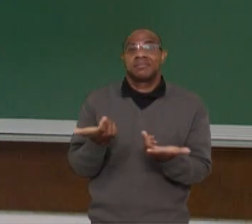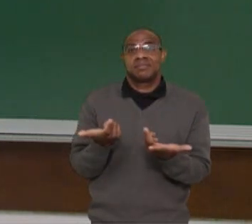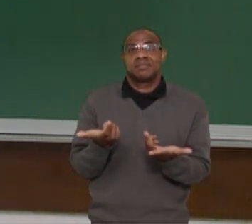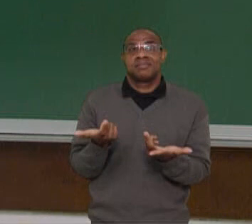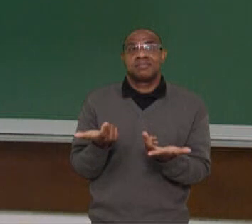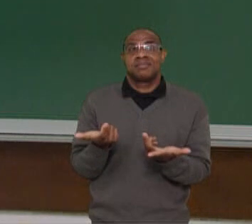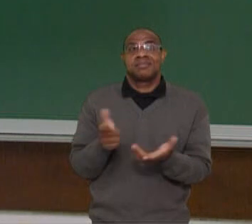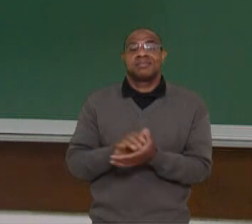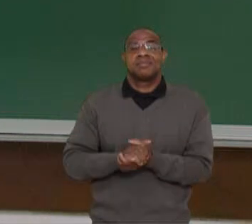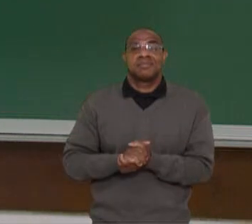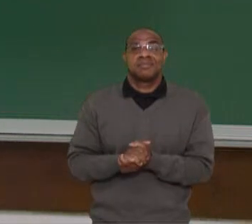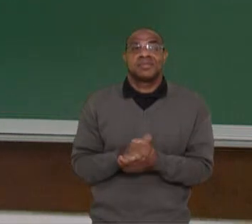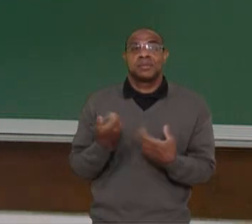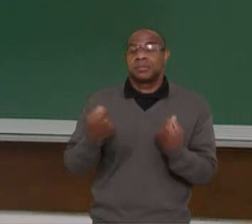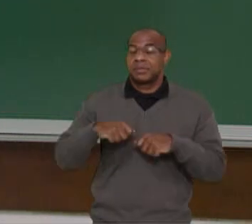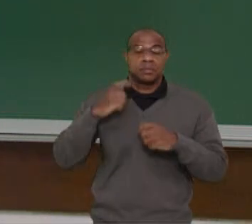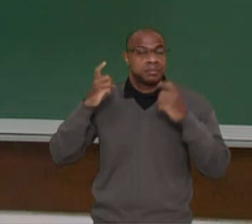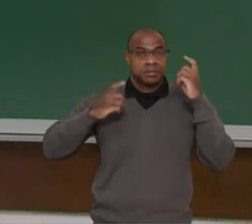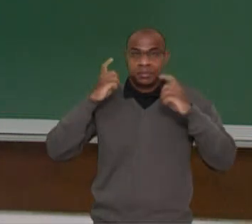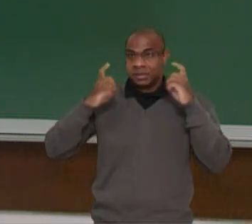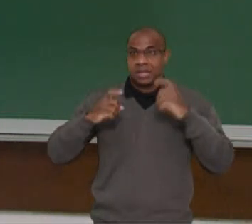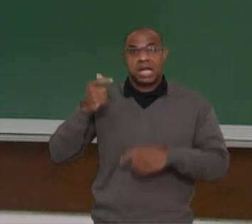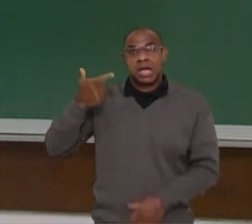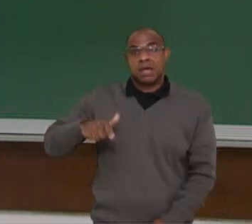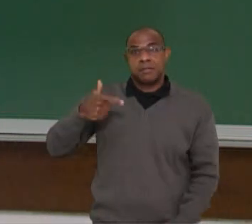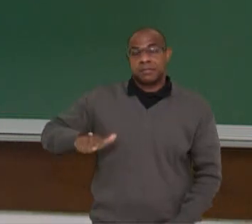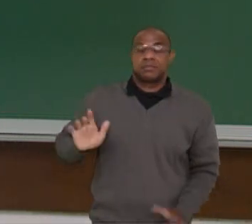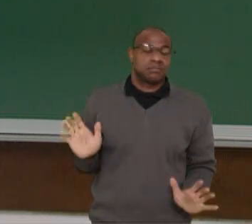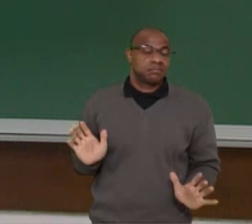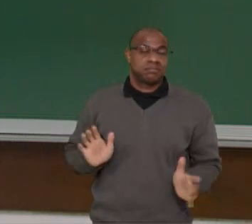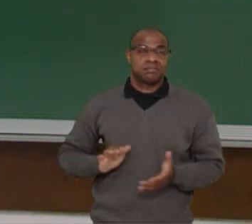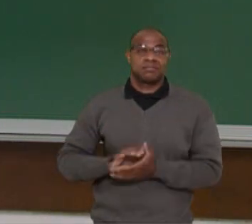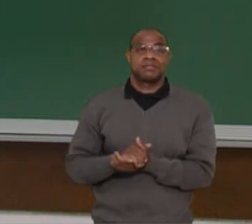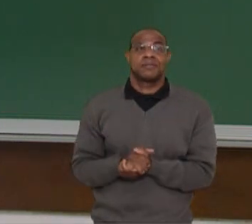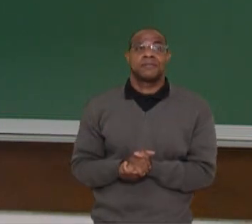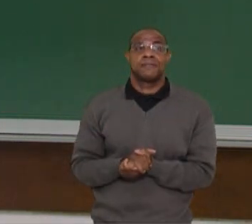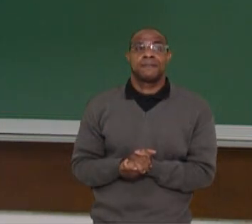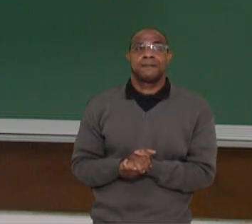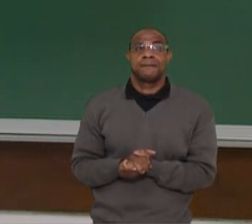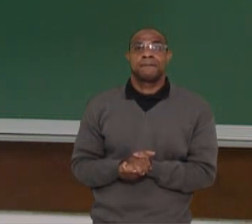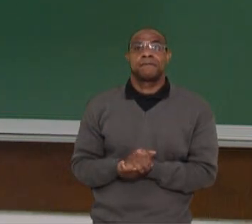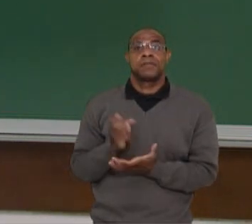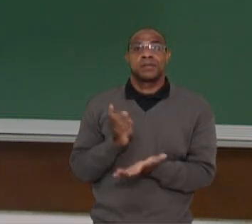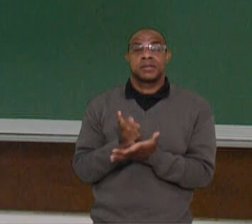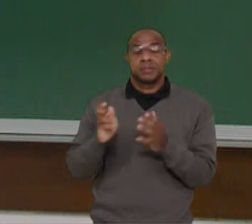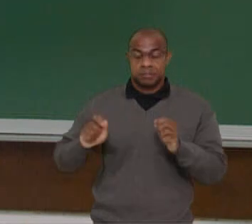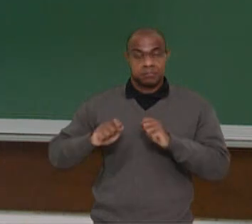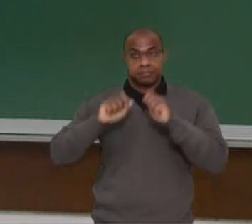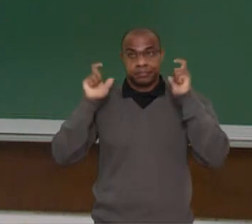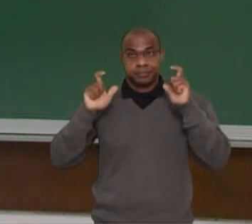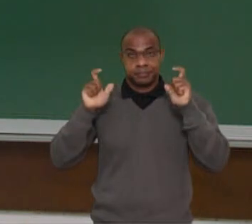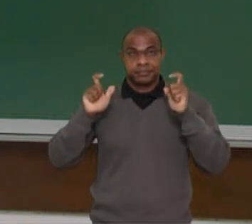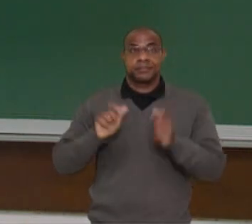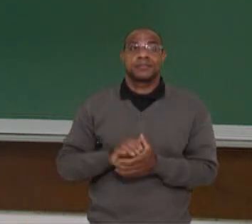Tá? Então, não preciso me preocupar nesse caso com repetição. Certo? Então, esteja sempre atento com isso.